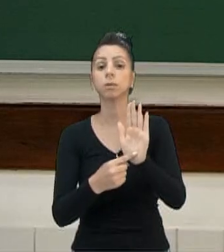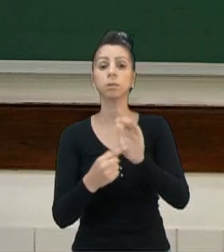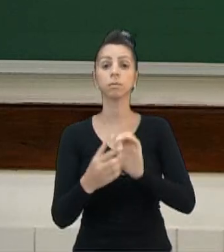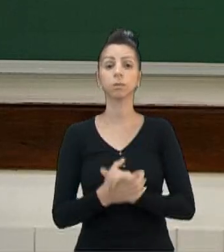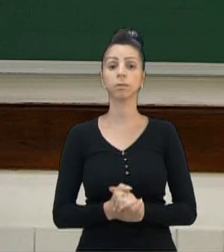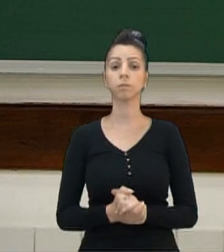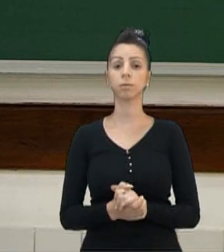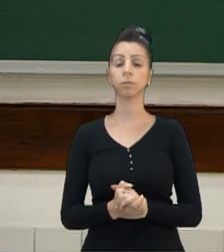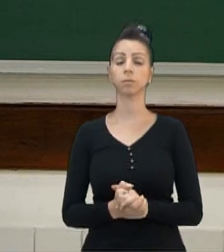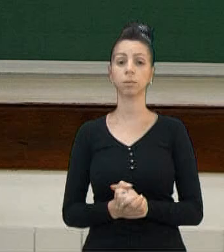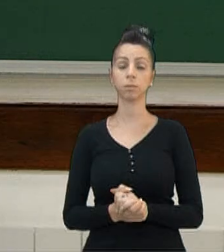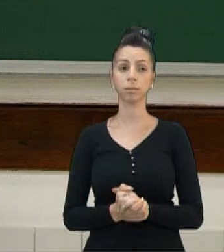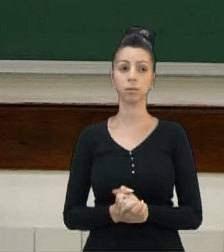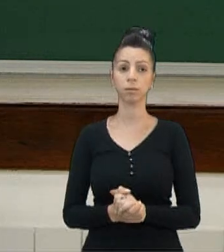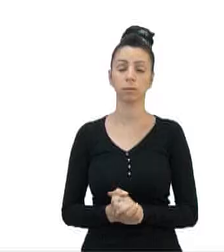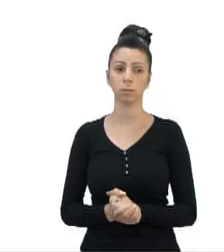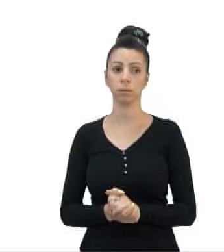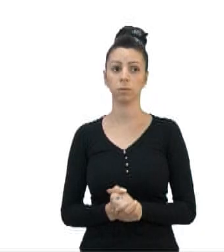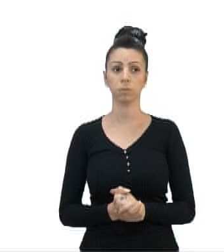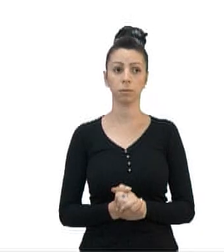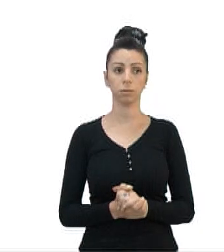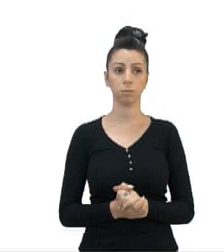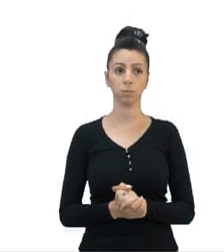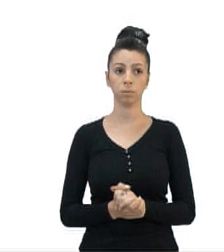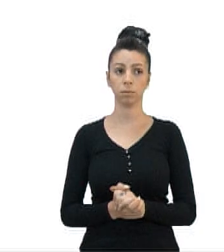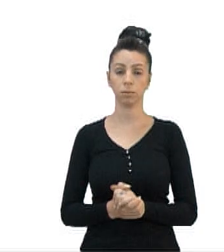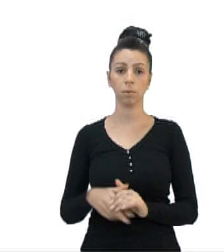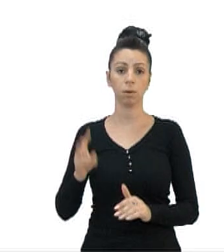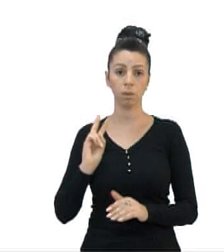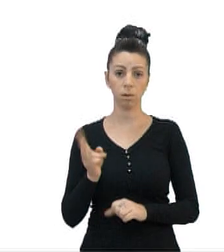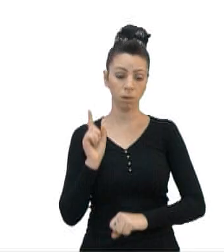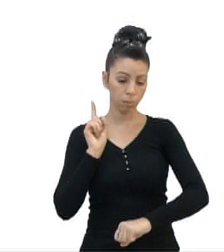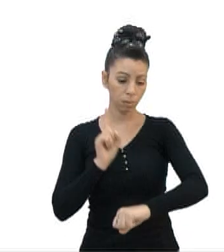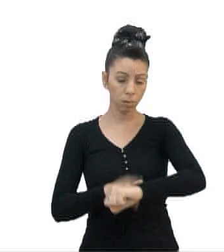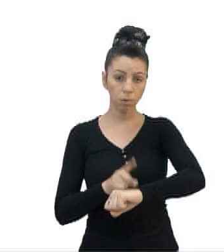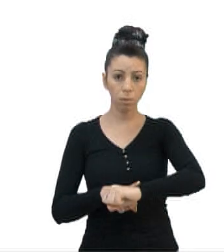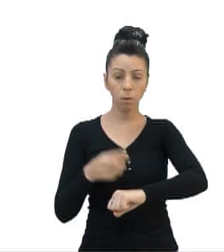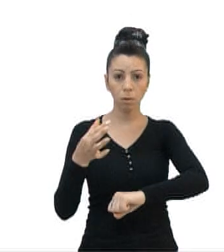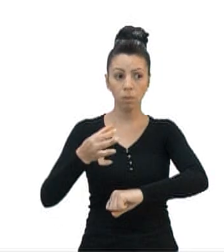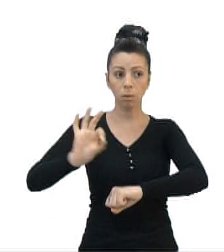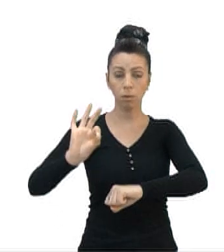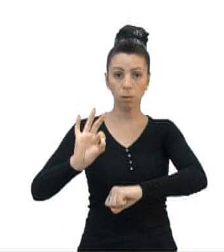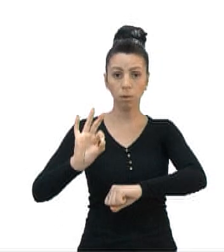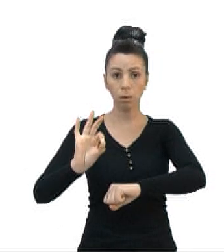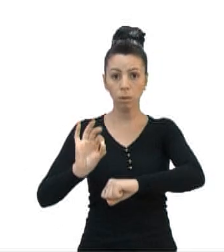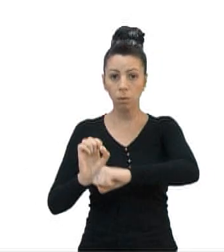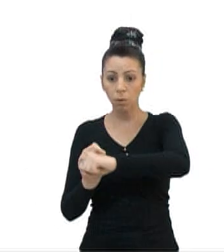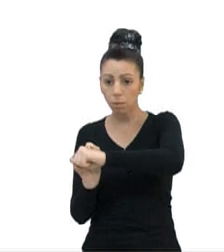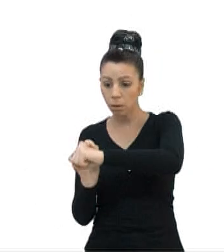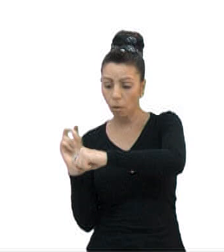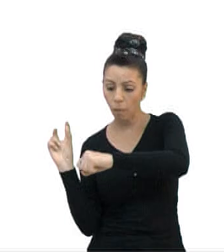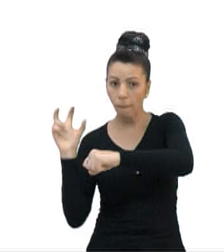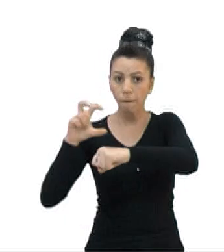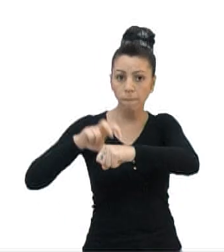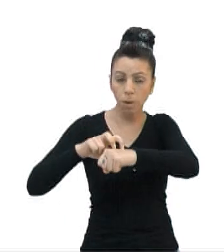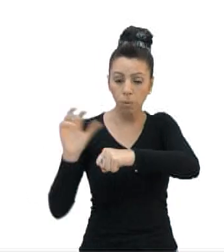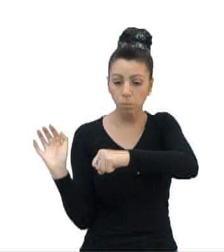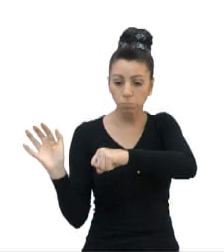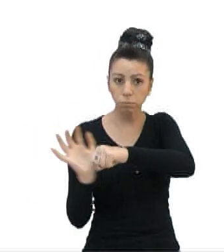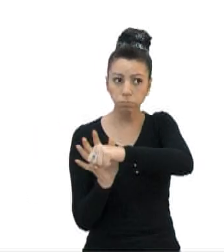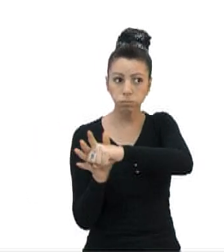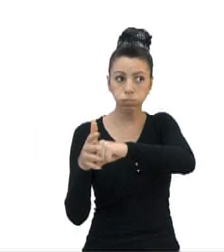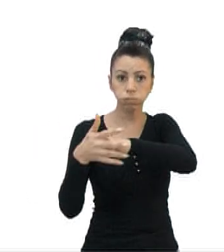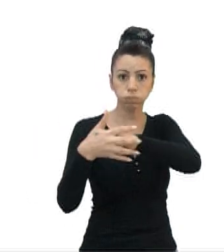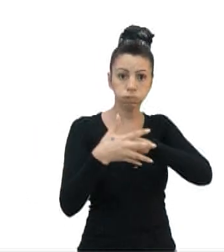gente? Dá uma olhadinha ali, ó. Sempre em hora certa, se o vírus aprisiona,